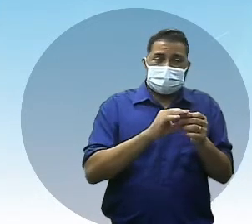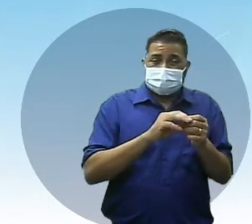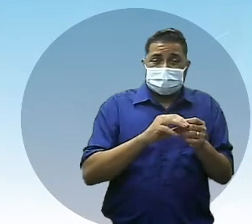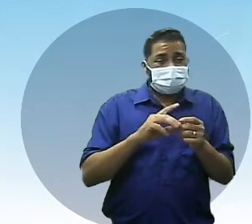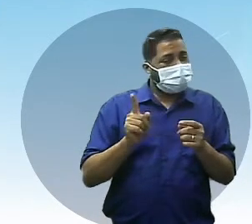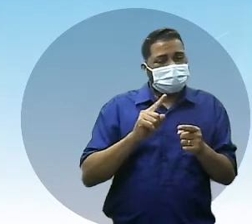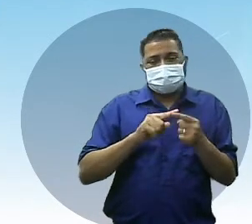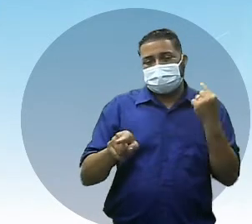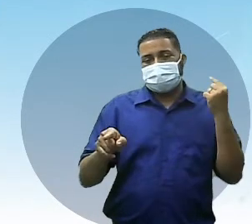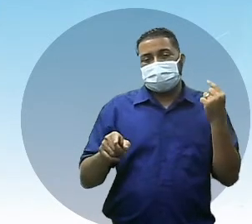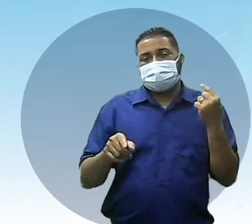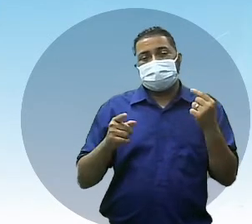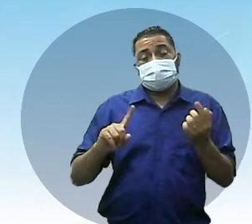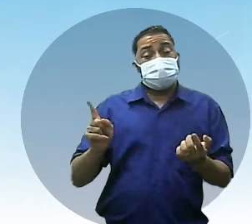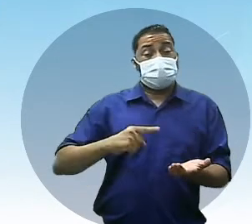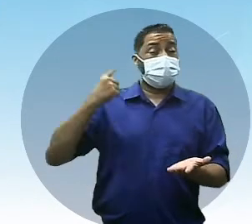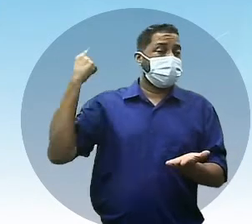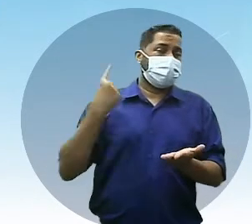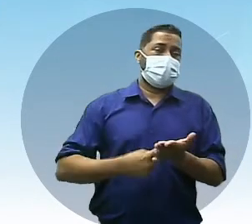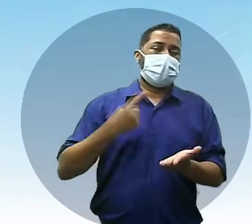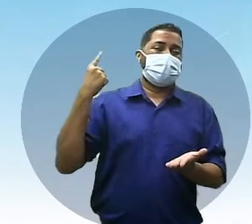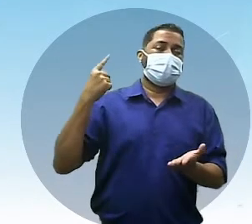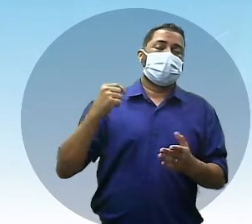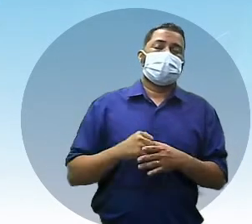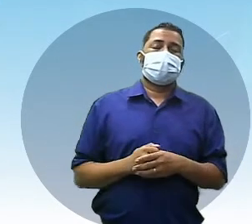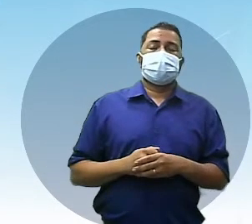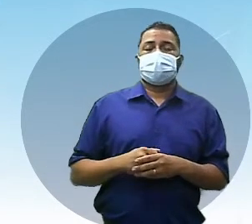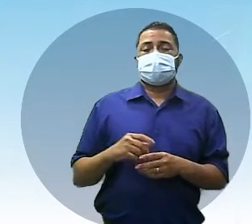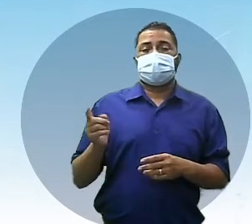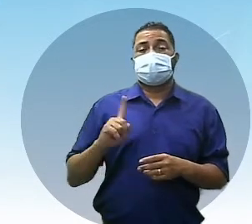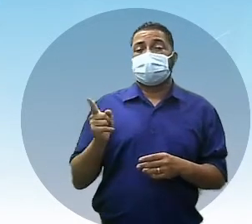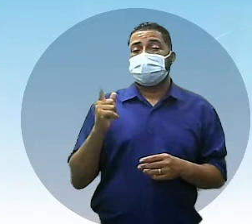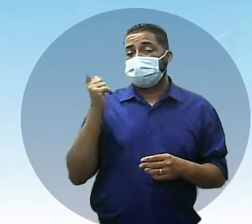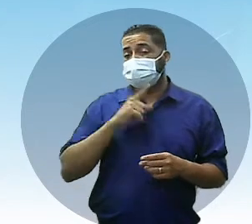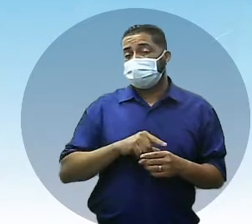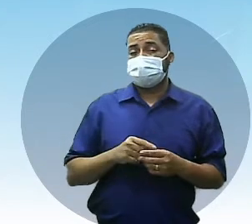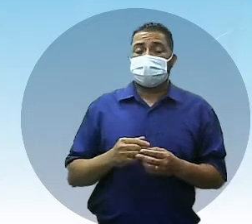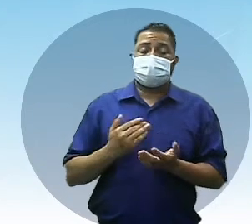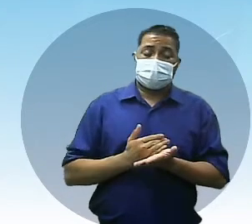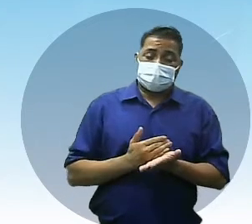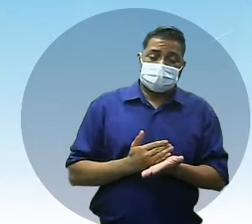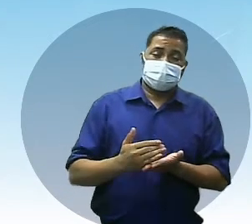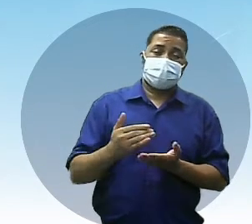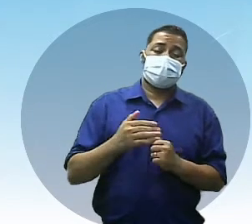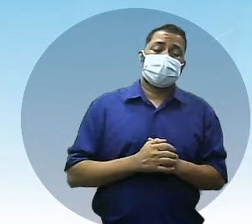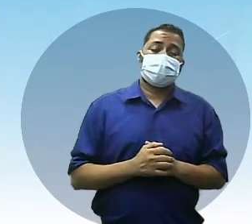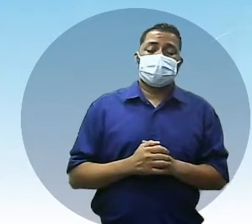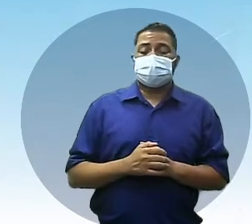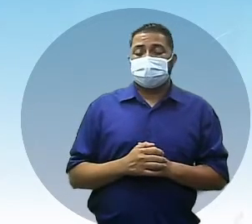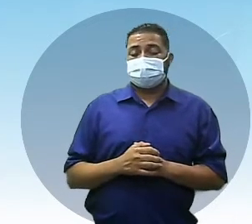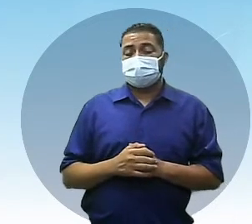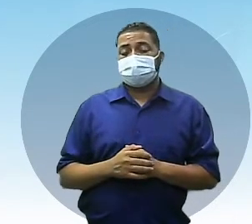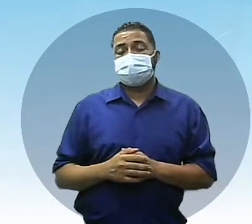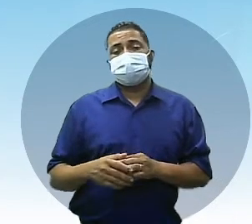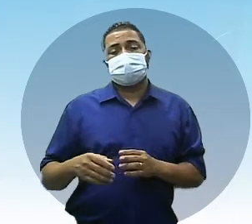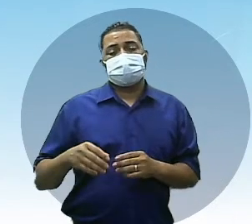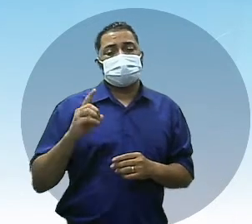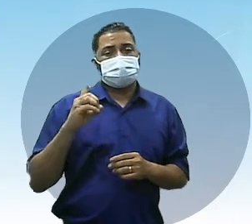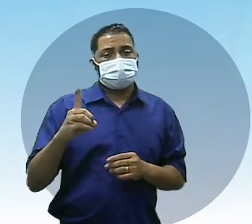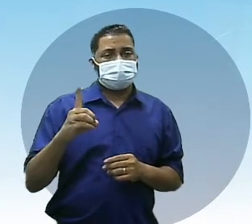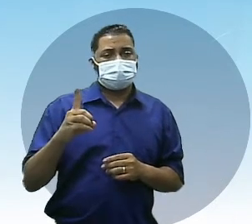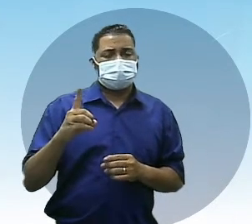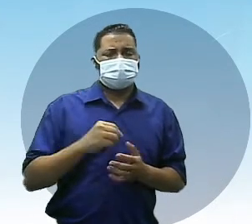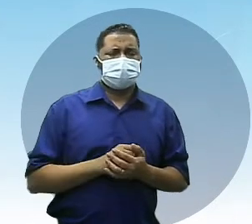considerado o marco nessa história. Não é considerado o pontapé inicial. Letra D de